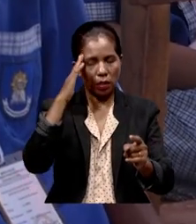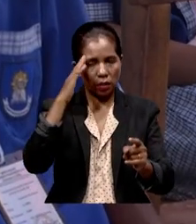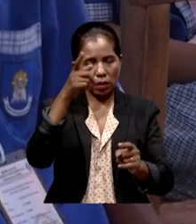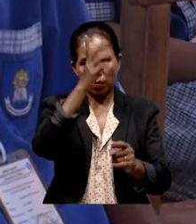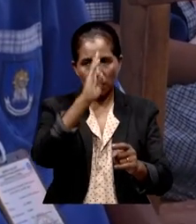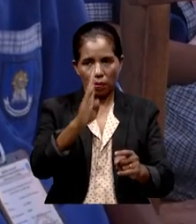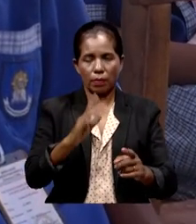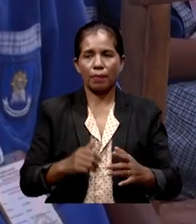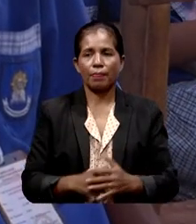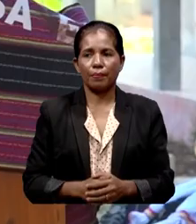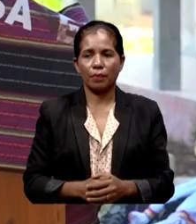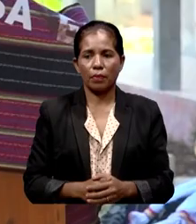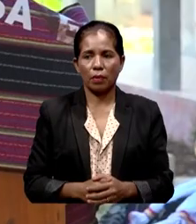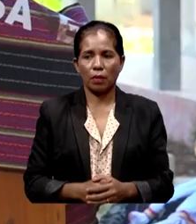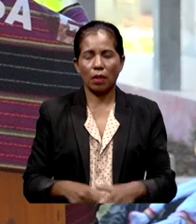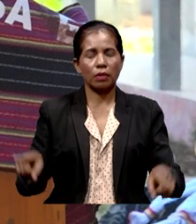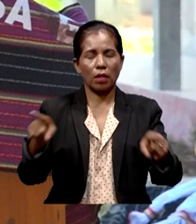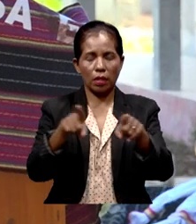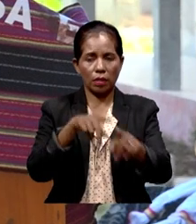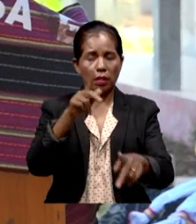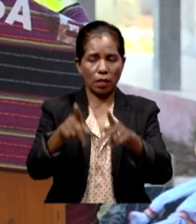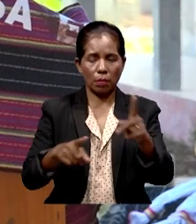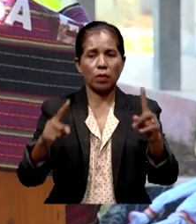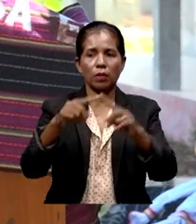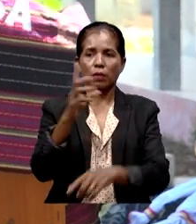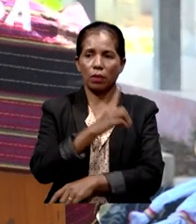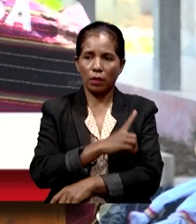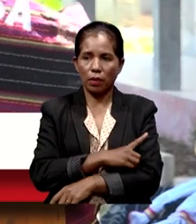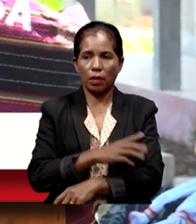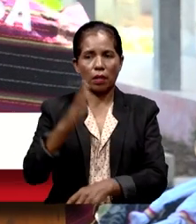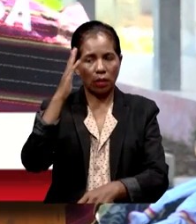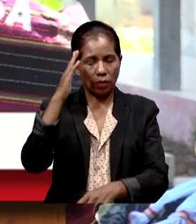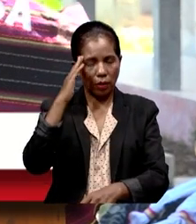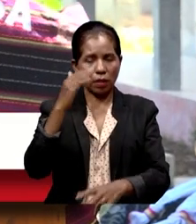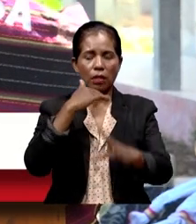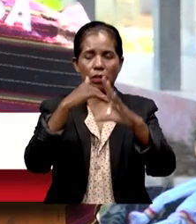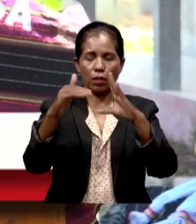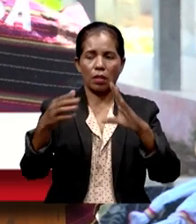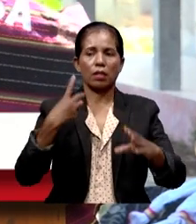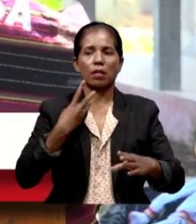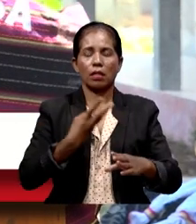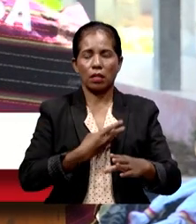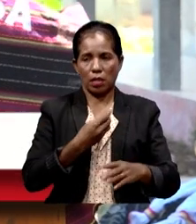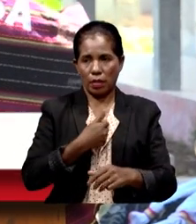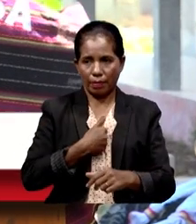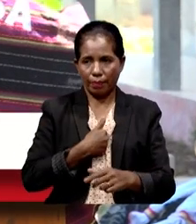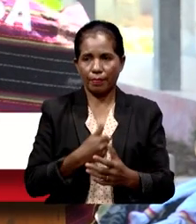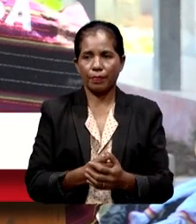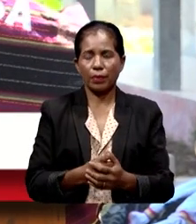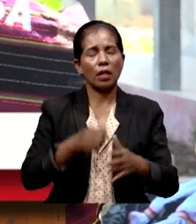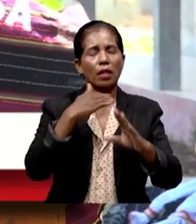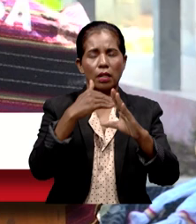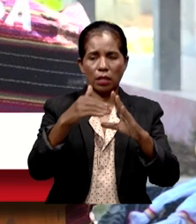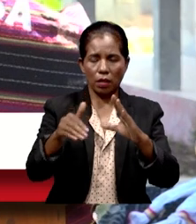maromak. Maibe sai missionário tem que oin loro nian kadak. Hatene atu transforma itanini an,